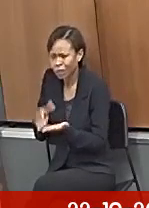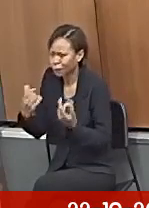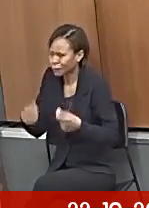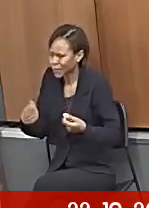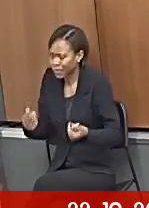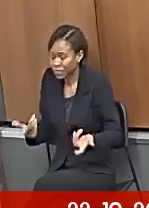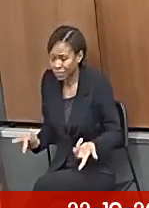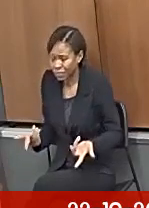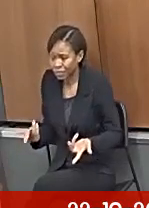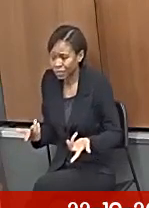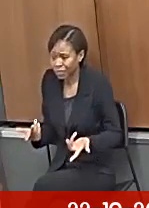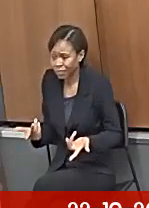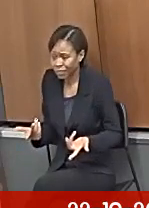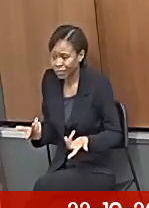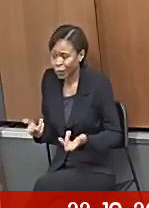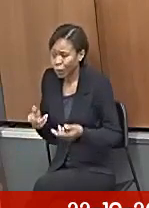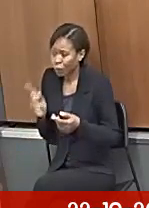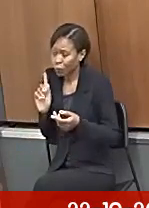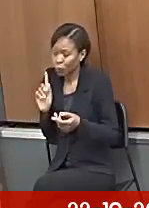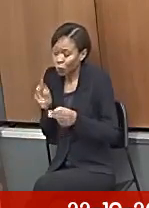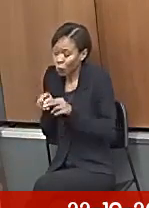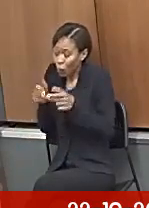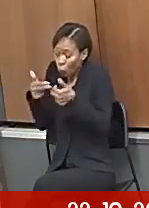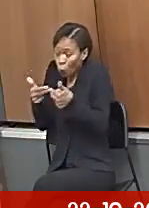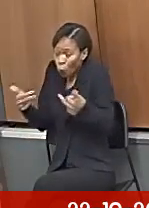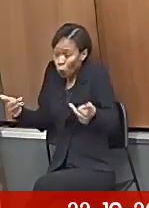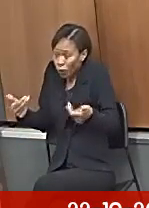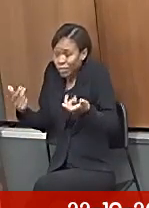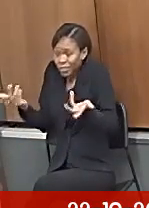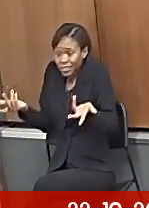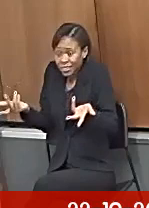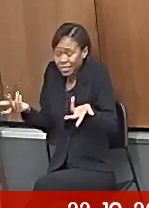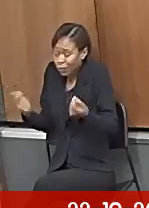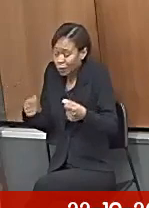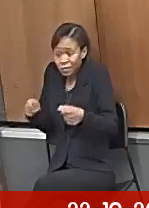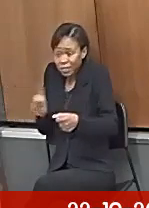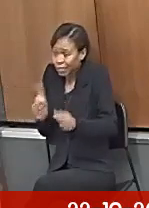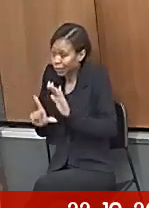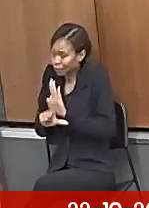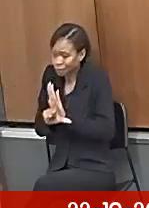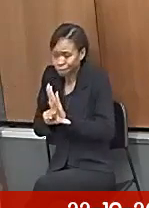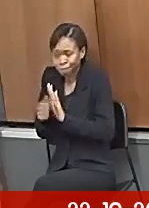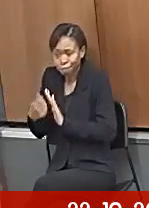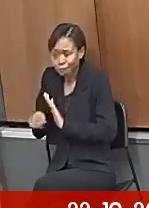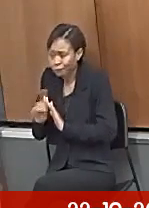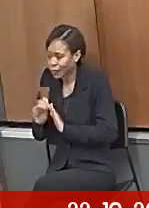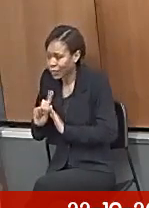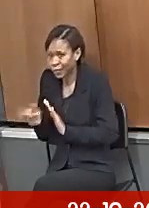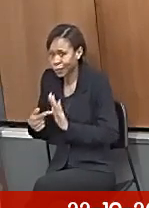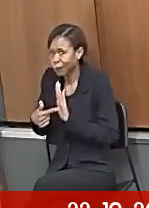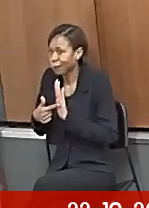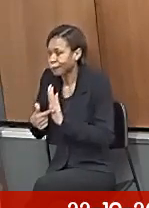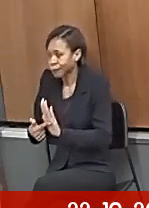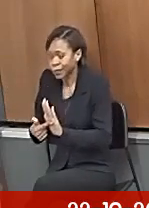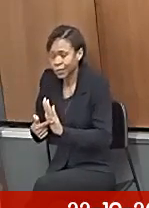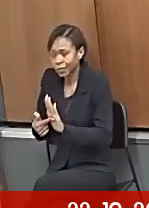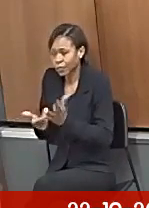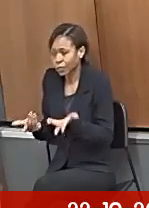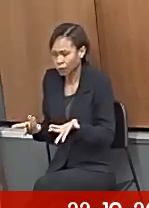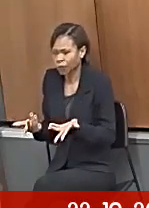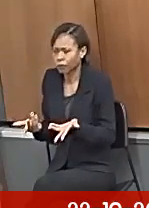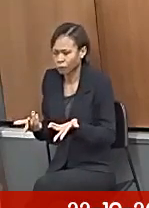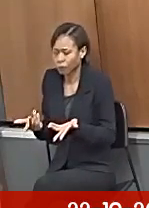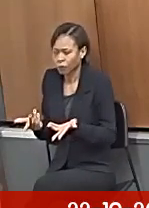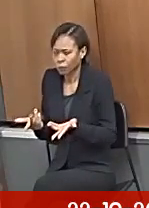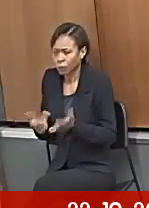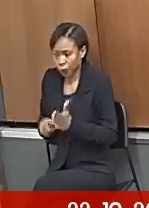para ser humana, para ser de dentro para fora, que não precisava de lei, que não precisava de mostrar. E quando diz